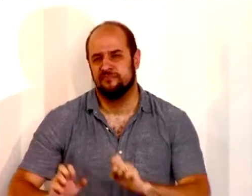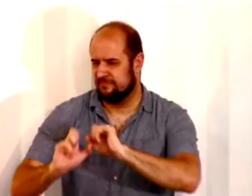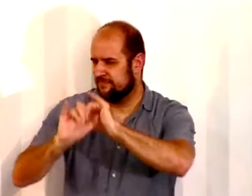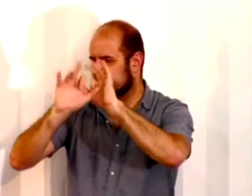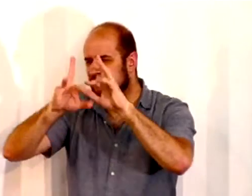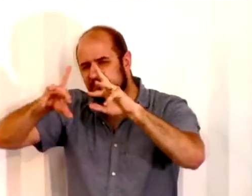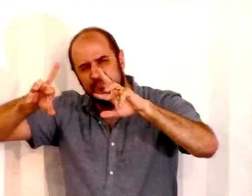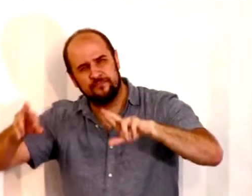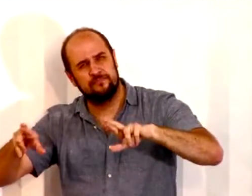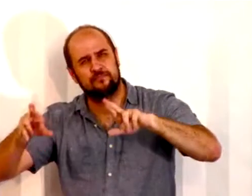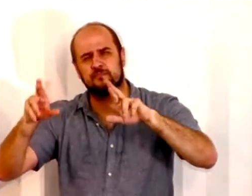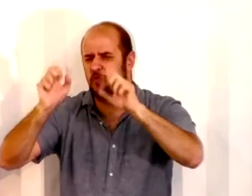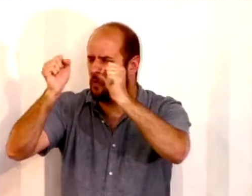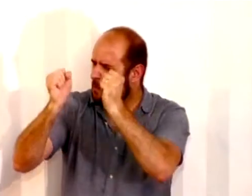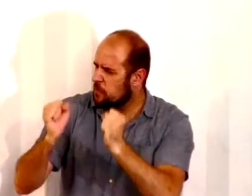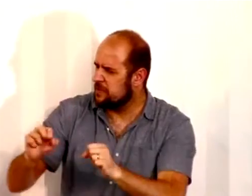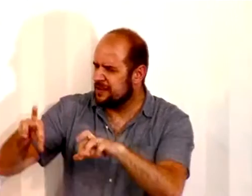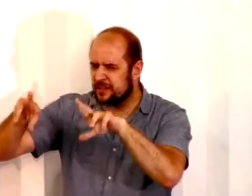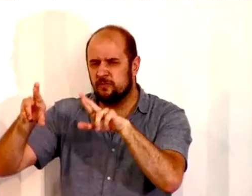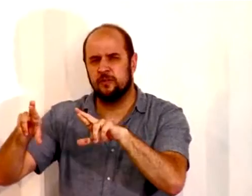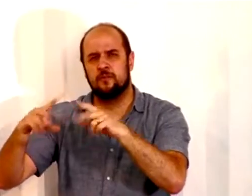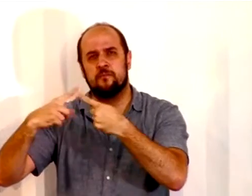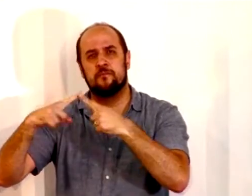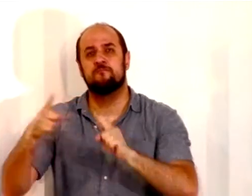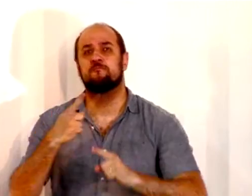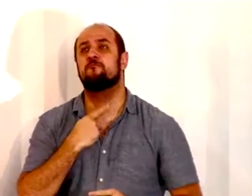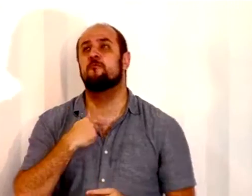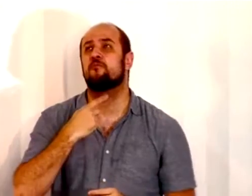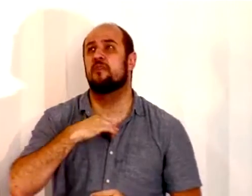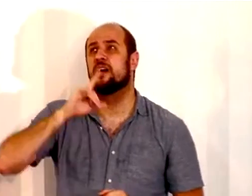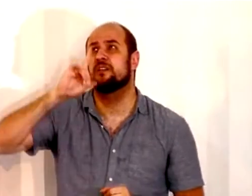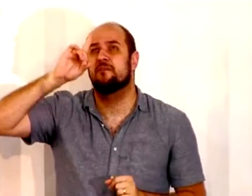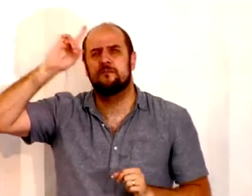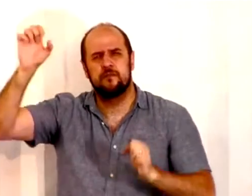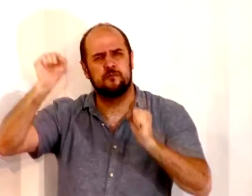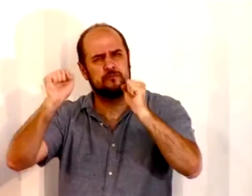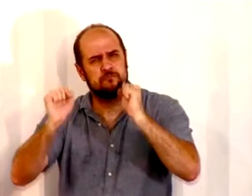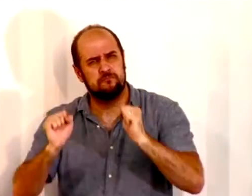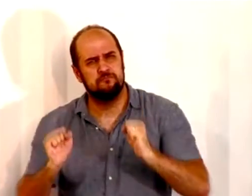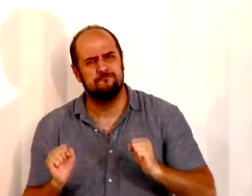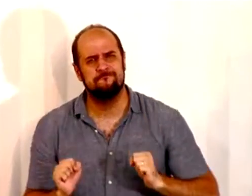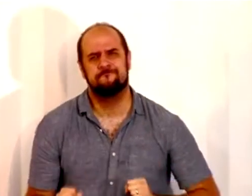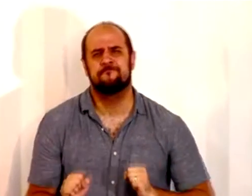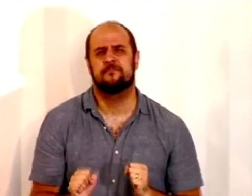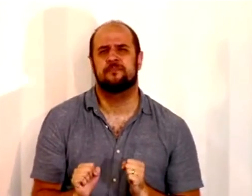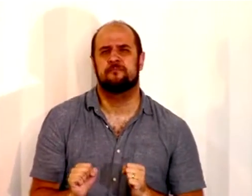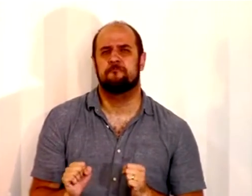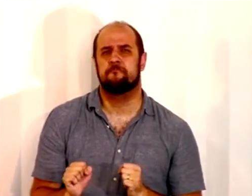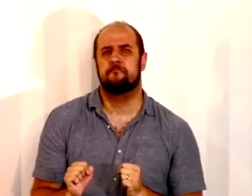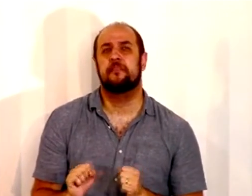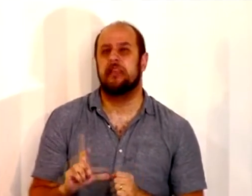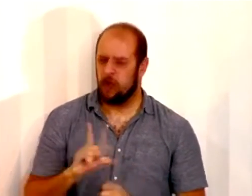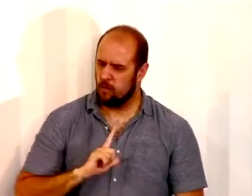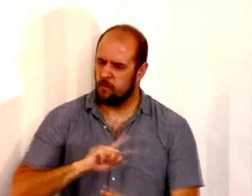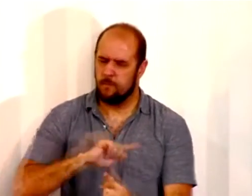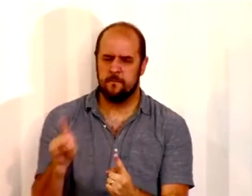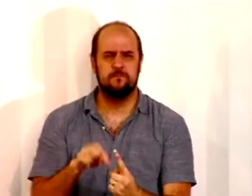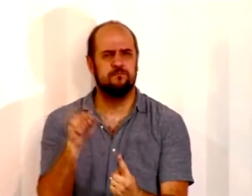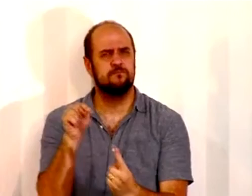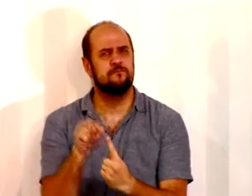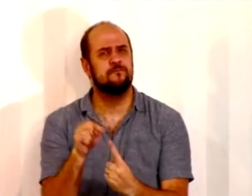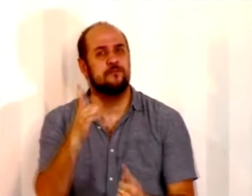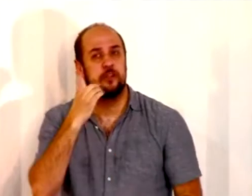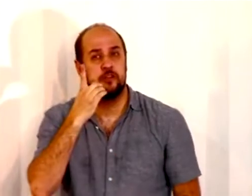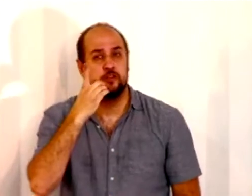mesma essência, do mesmo poder, mas na vontade soberana do Pai, dentro da economia divina, houve um propósito para que